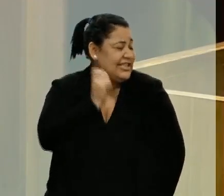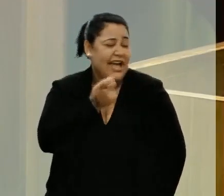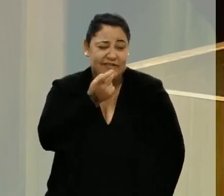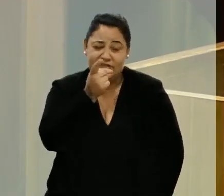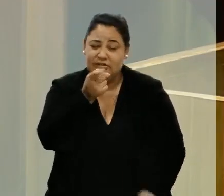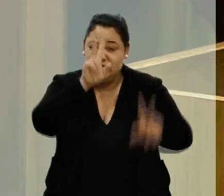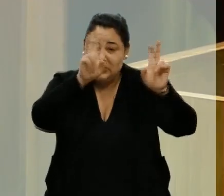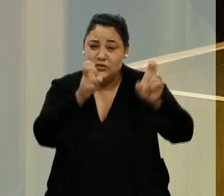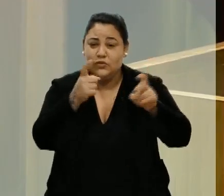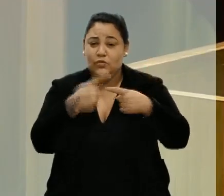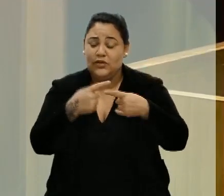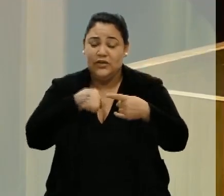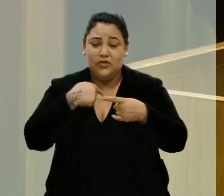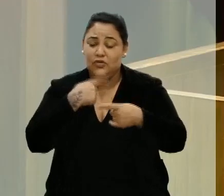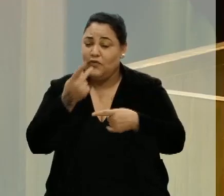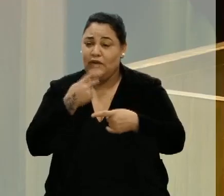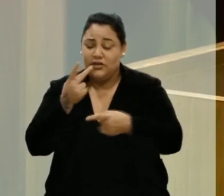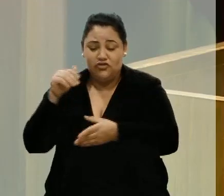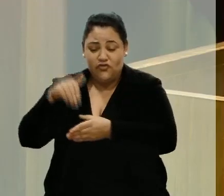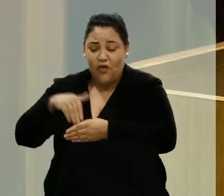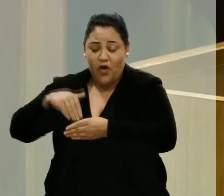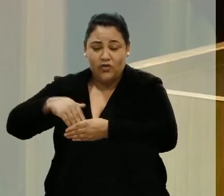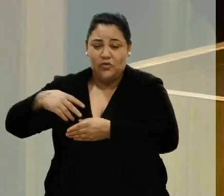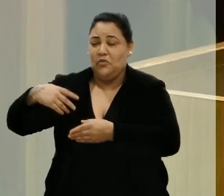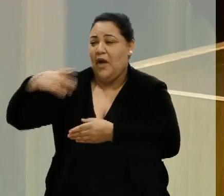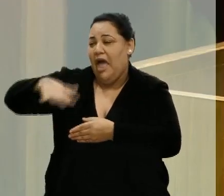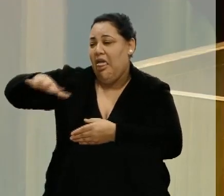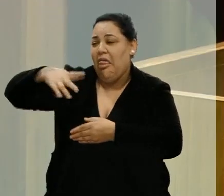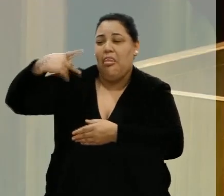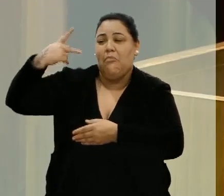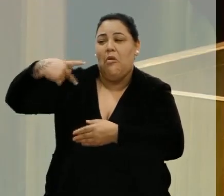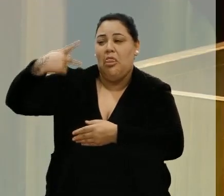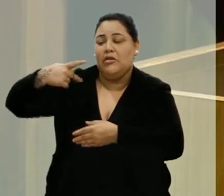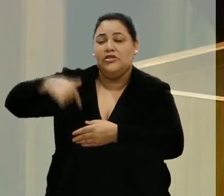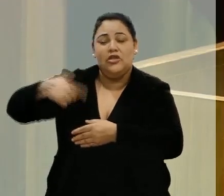não faço politicagem e sou contra esse tipo de atitude. Muito obrigado.